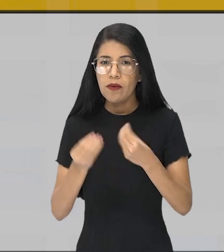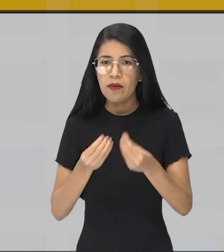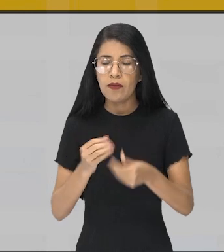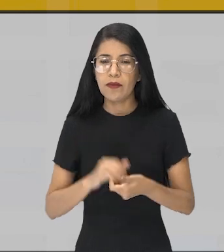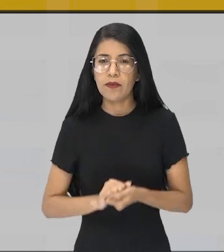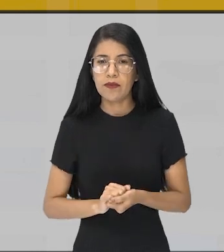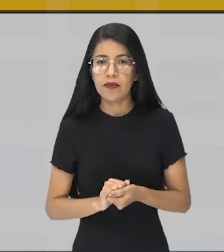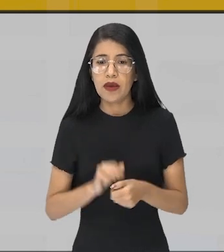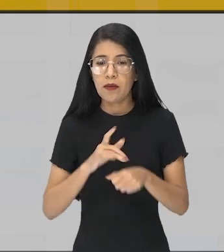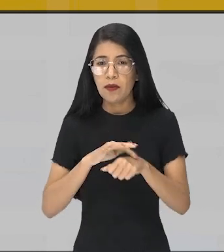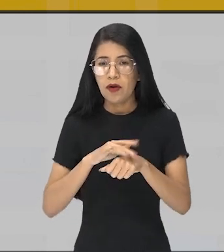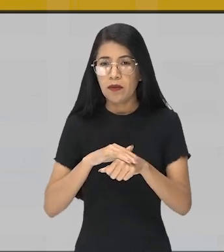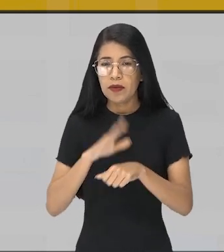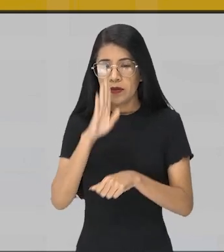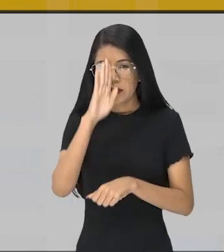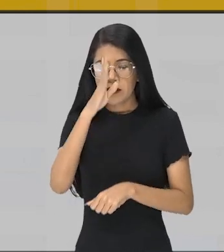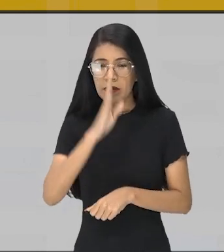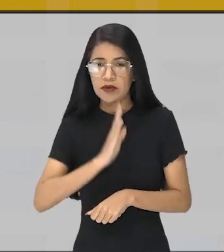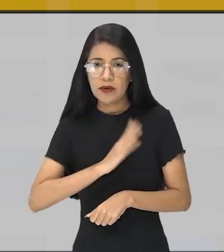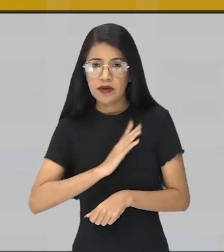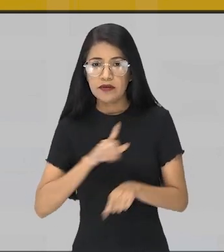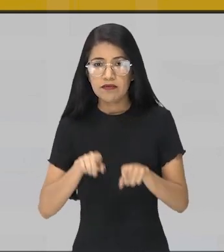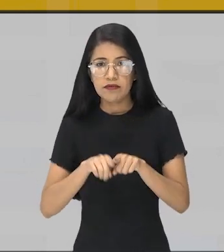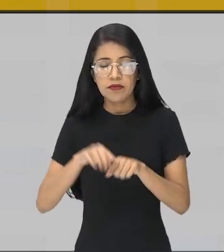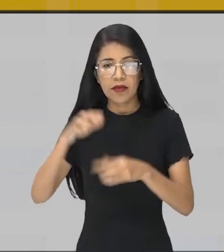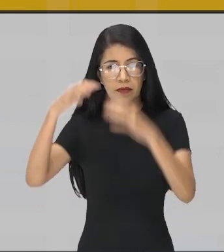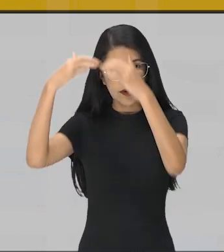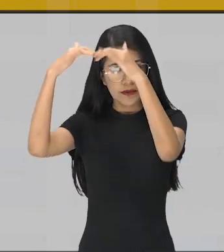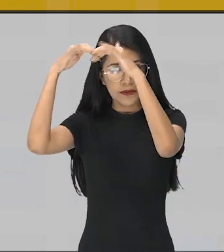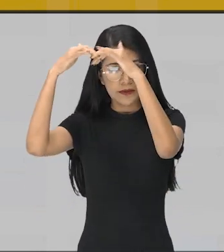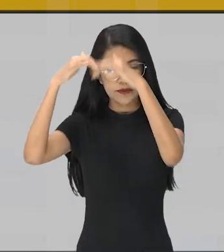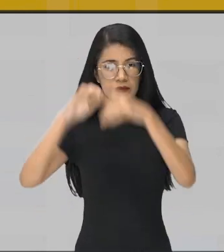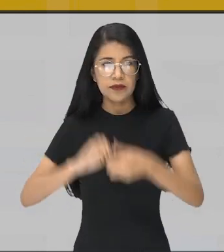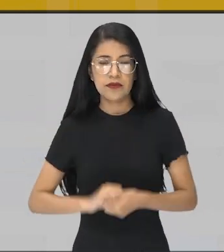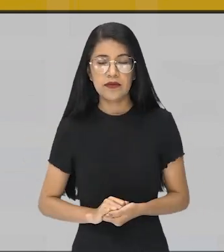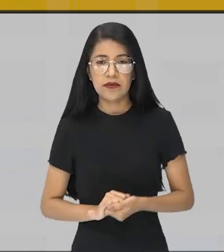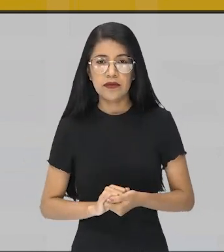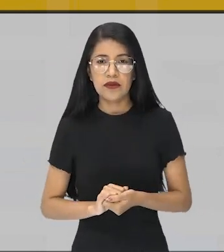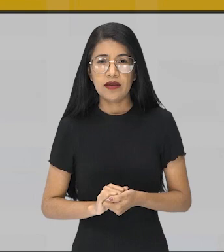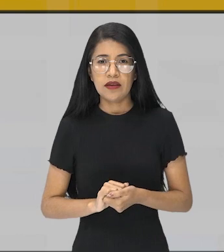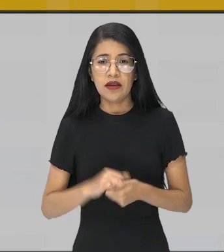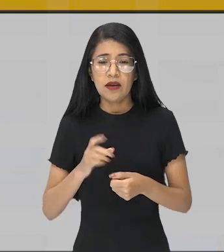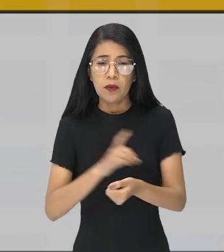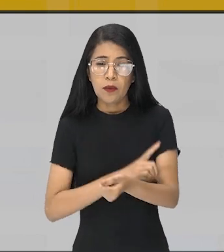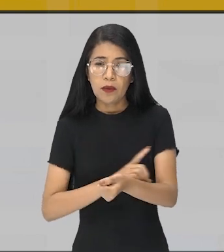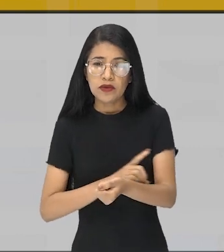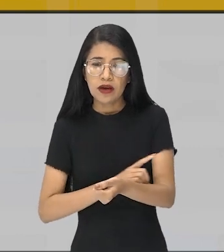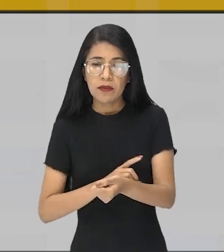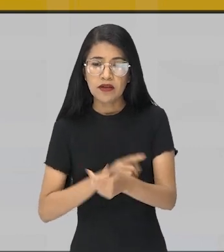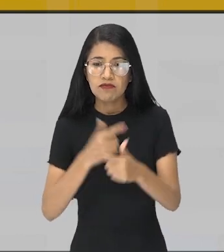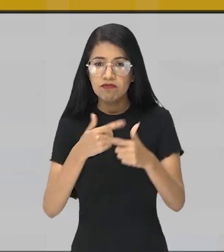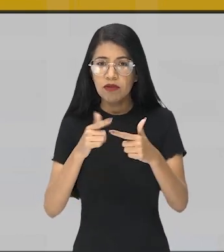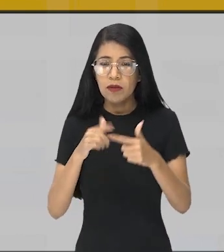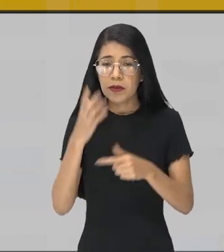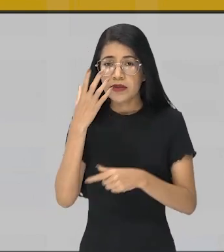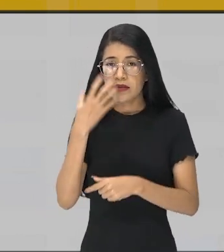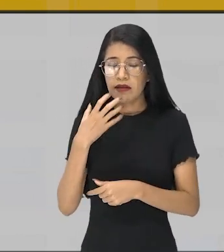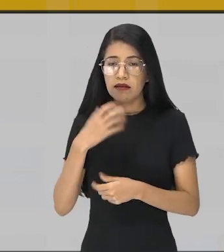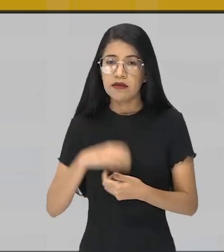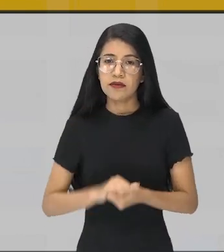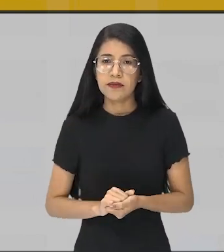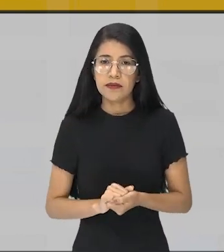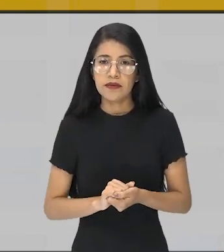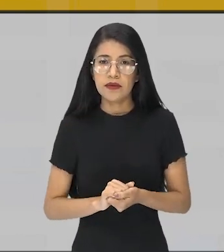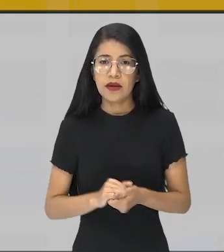especialmente vasculares e neurológicas. Então, o diabetes chega realmente bagunçando o nosso corpo todo, causando